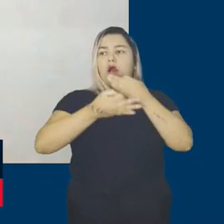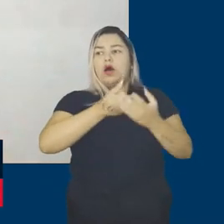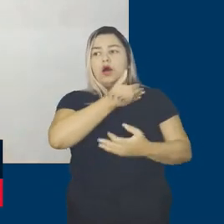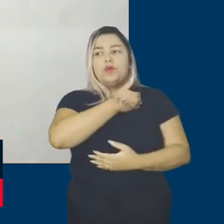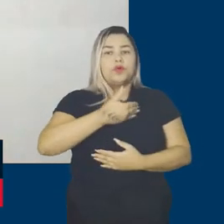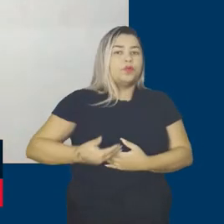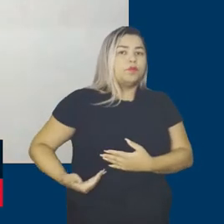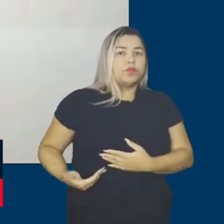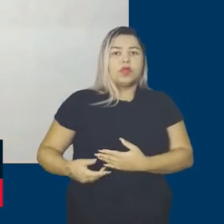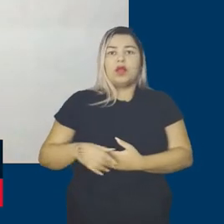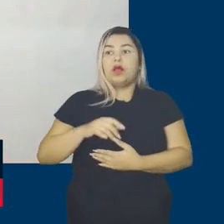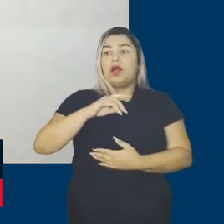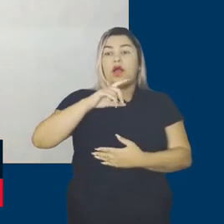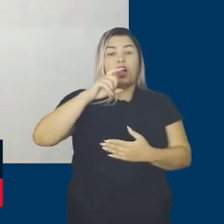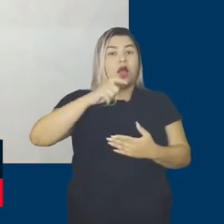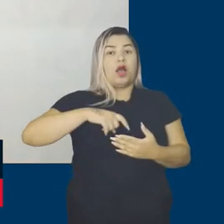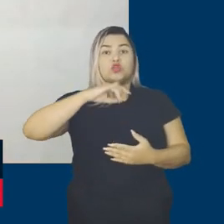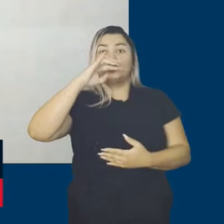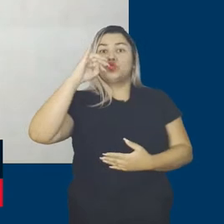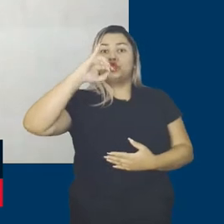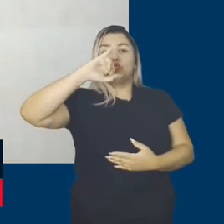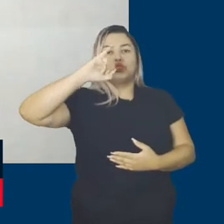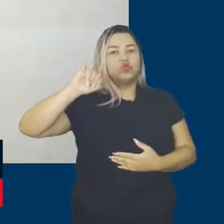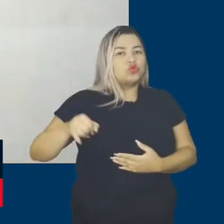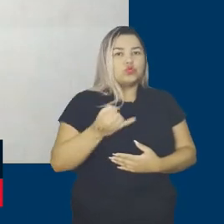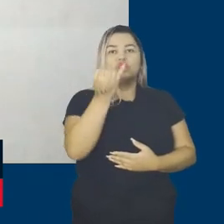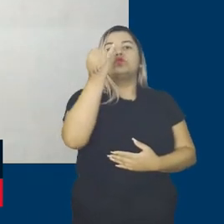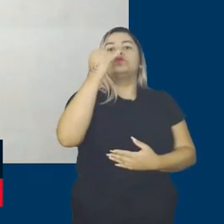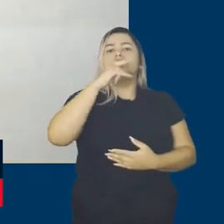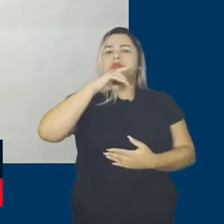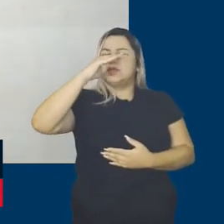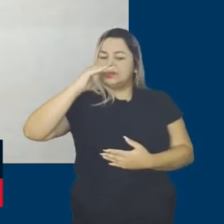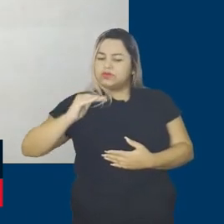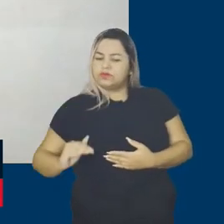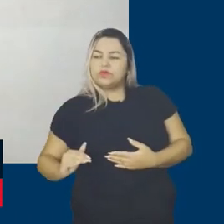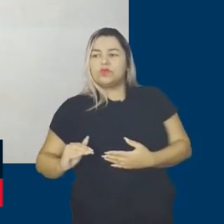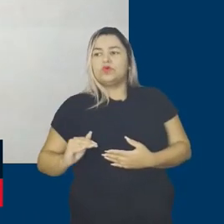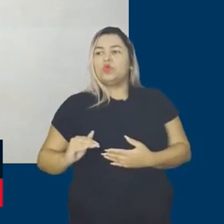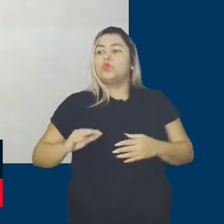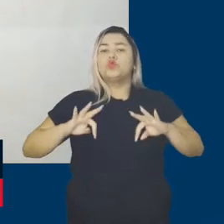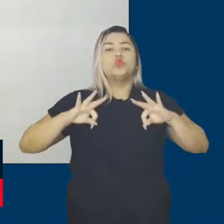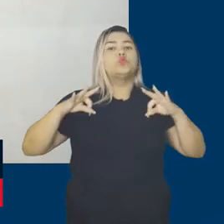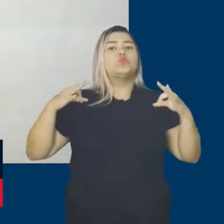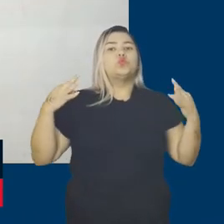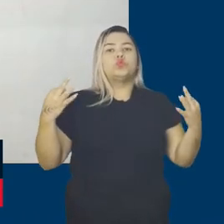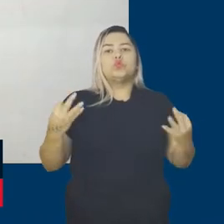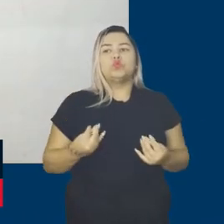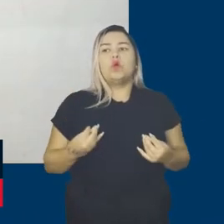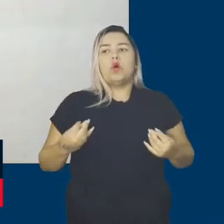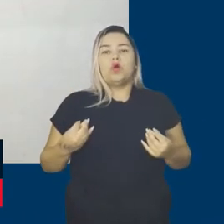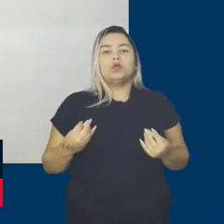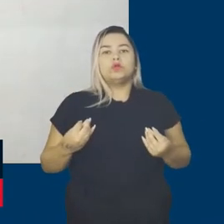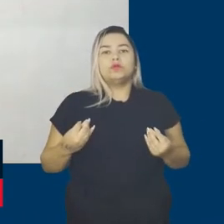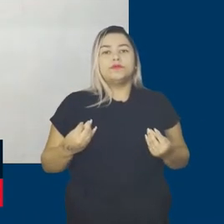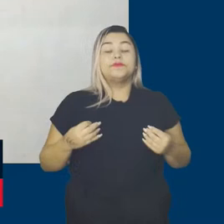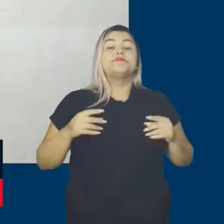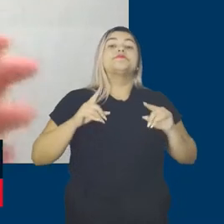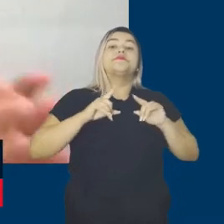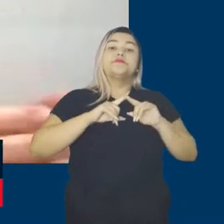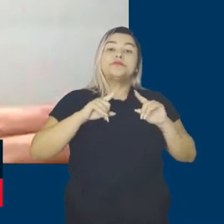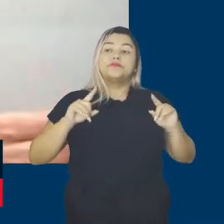as taxas de juros no Brasil não só têm que baixar como um todo, porque elas estão insustentáveis, como